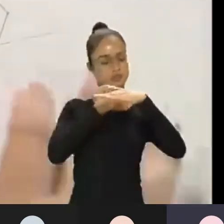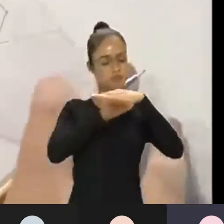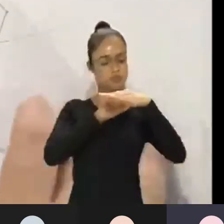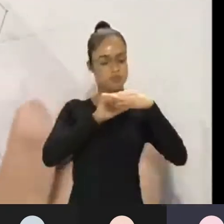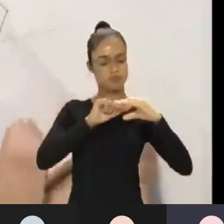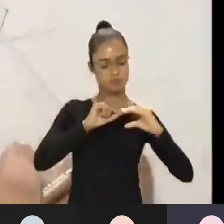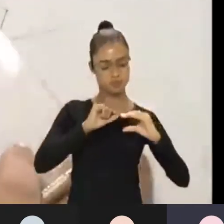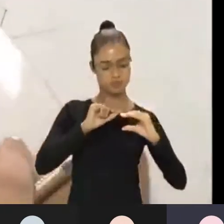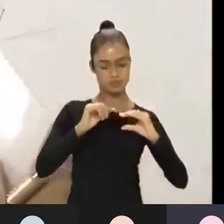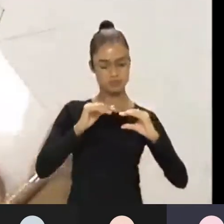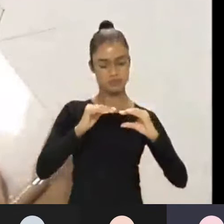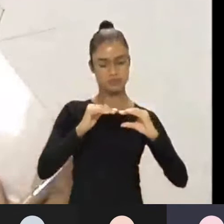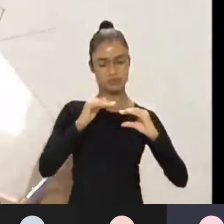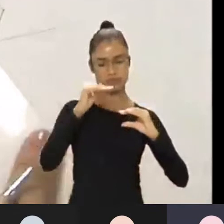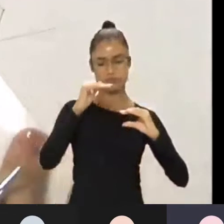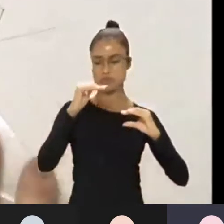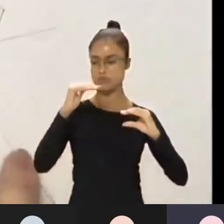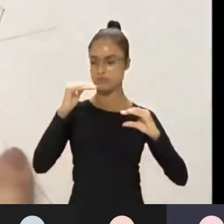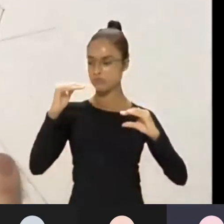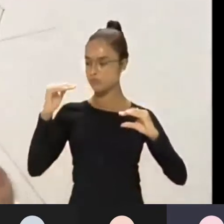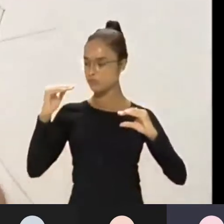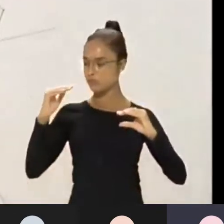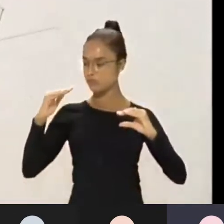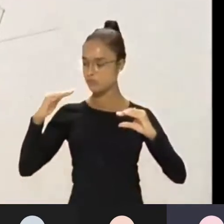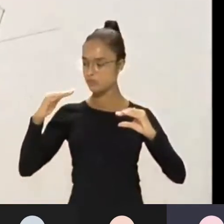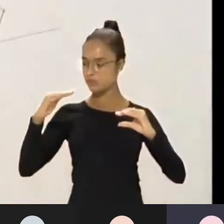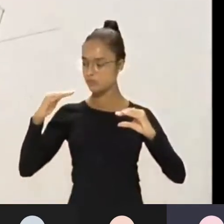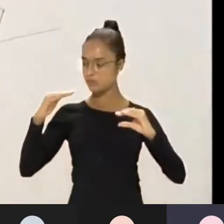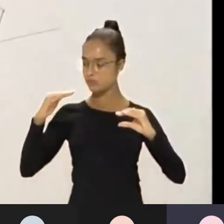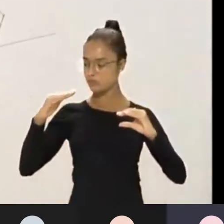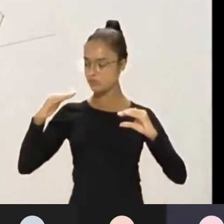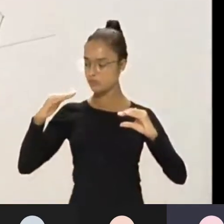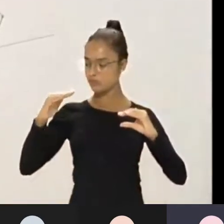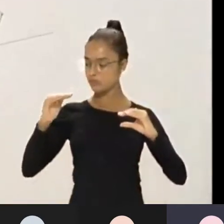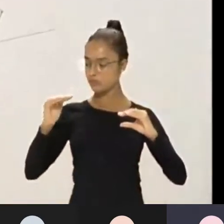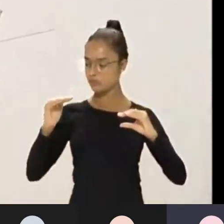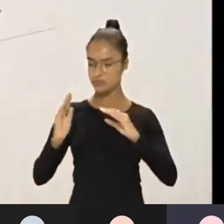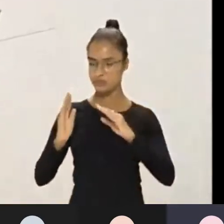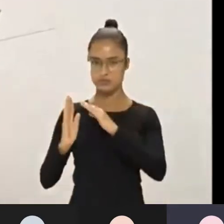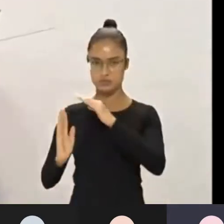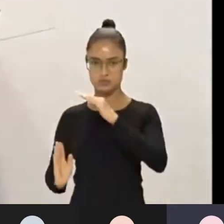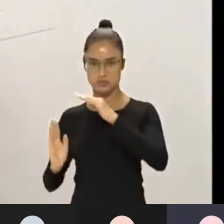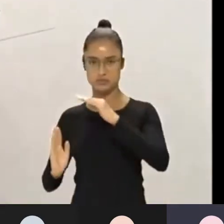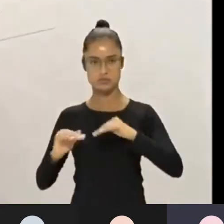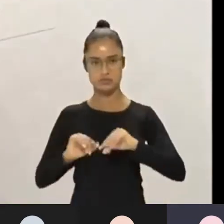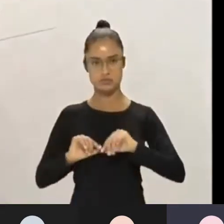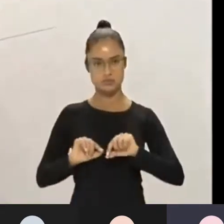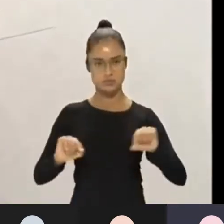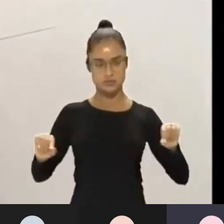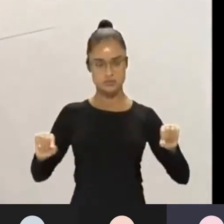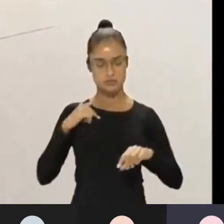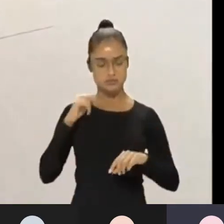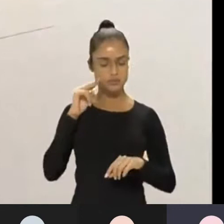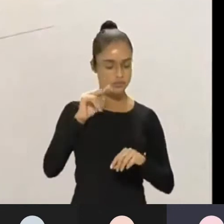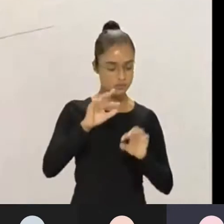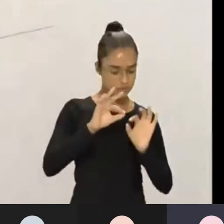profundidade. Então, a gente pode inverter aqui o esquadro, fazer a profundidade. E fazer algumas linhas auxiliares, ó.